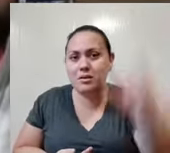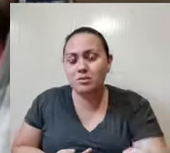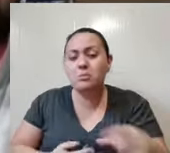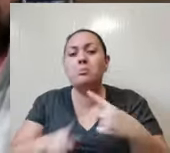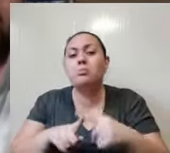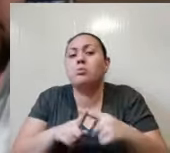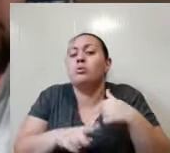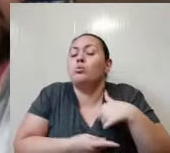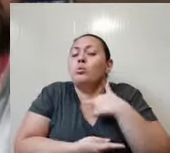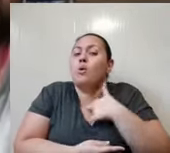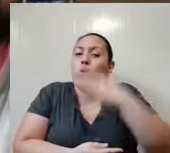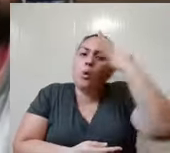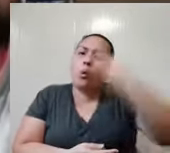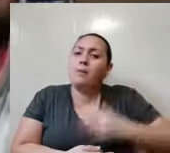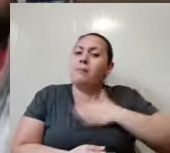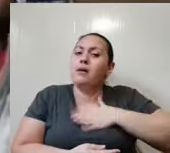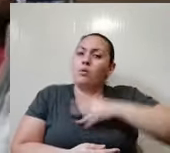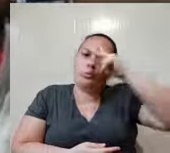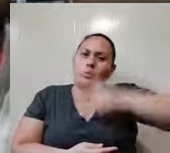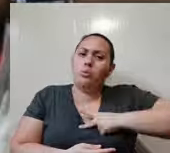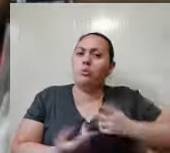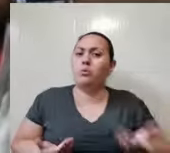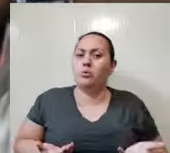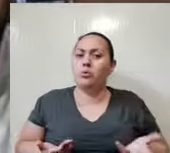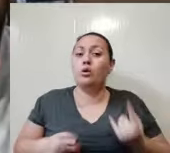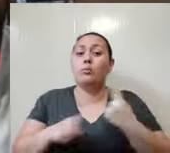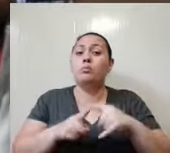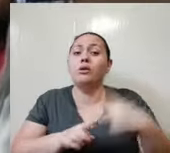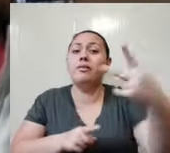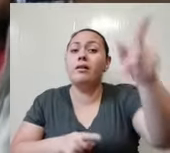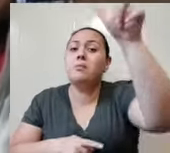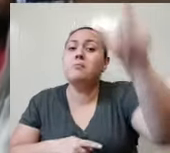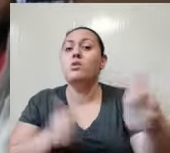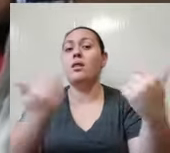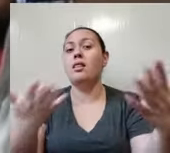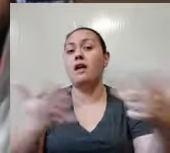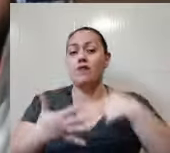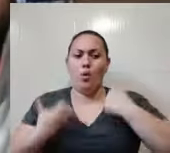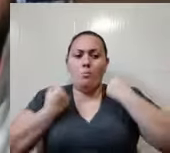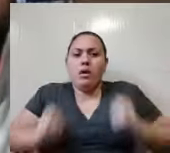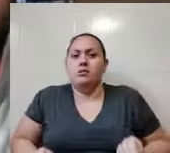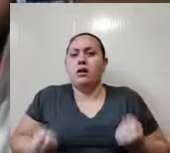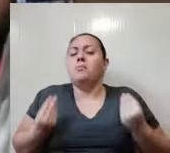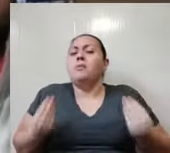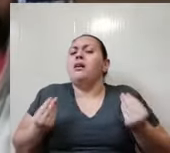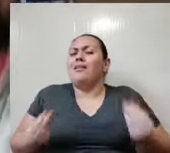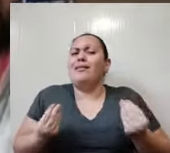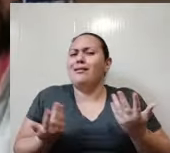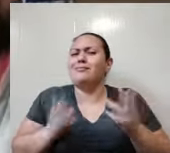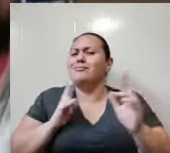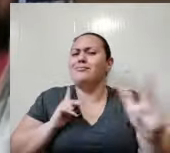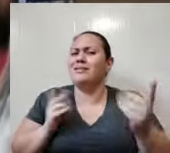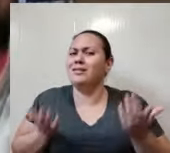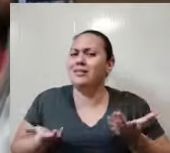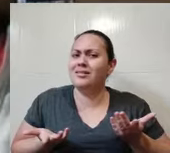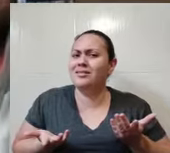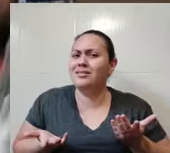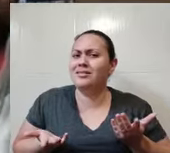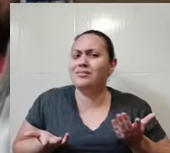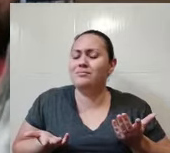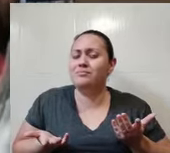consigo entender o outro, por que eu não vou fazer isso comigo? Né? Por que o peso para o outro é um e o peso para